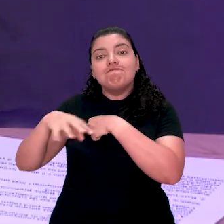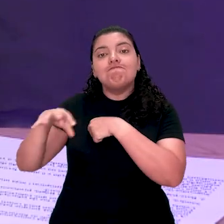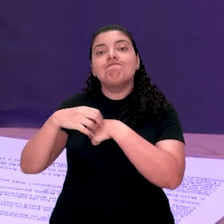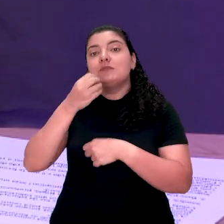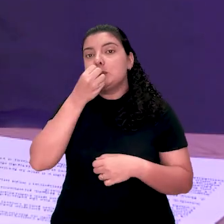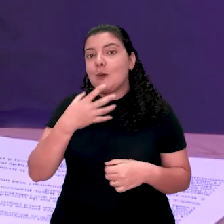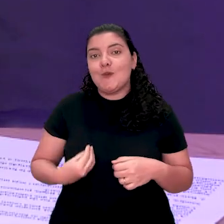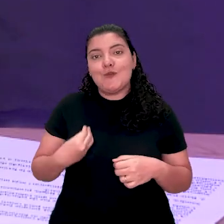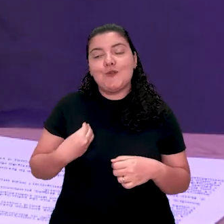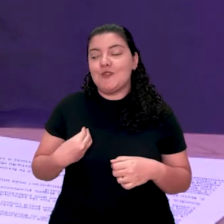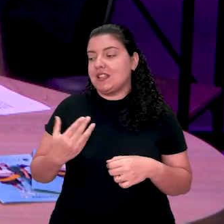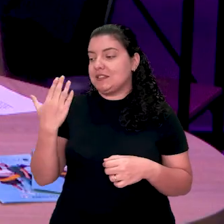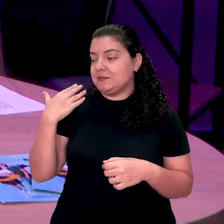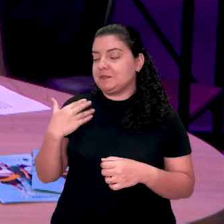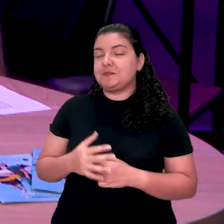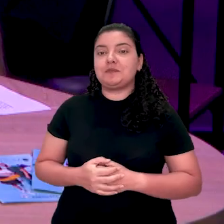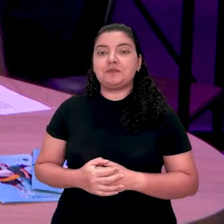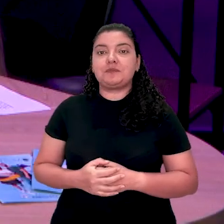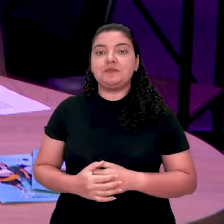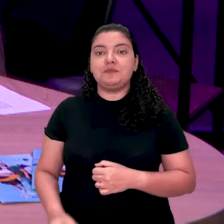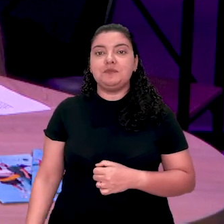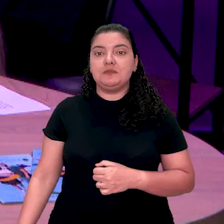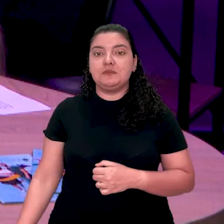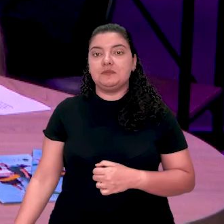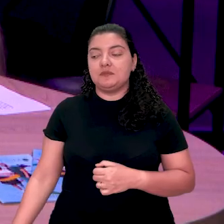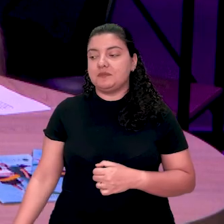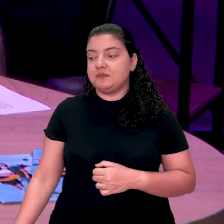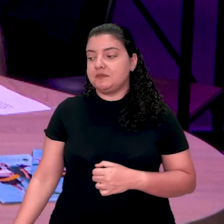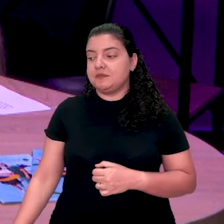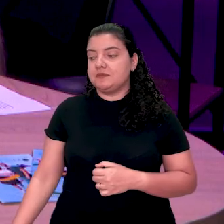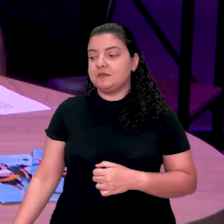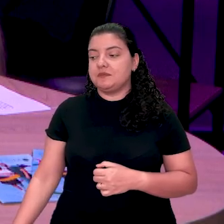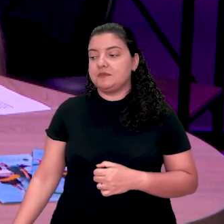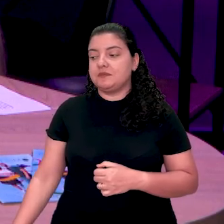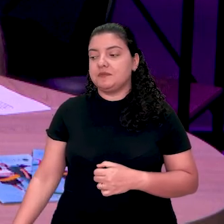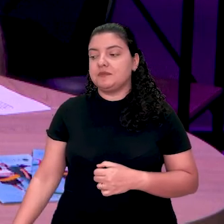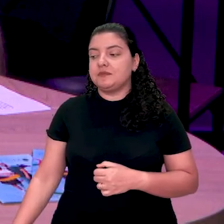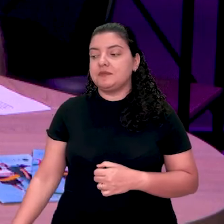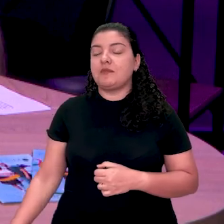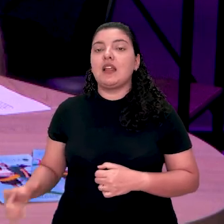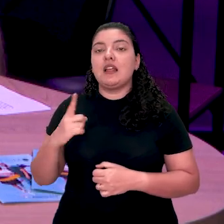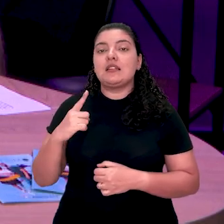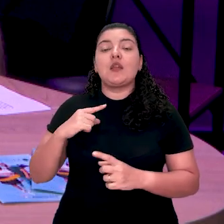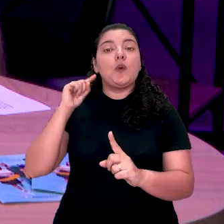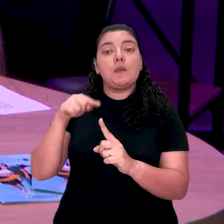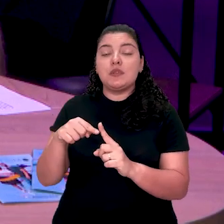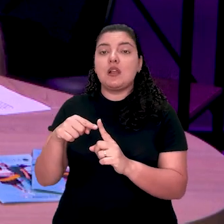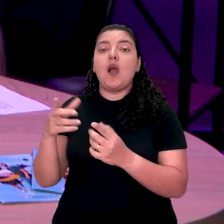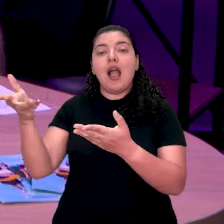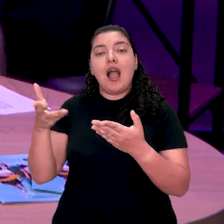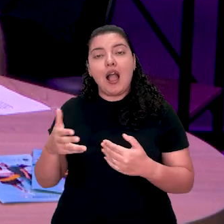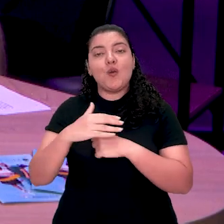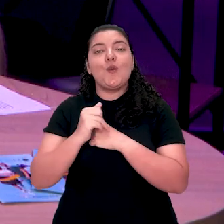coisa naquela época, né? Mas tem a missão, né? Eles têm uma missão de acolher, de transformar, né? E isso é